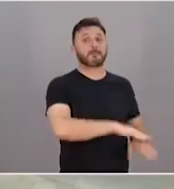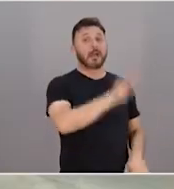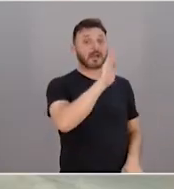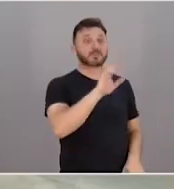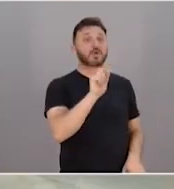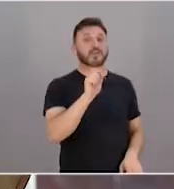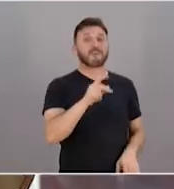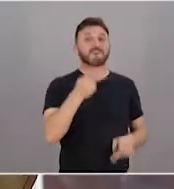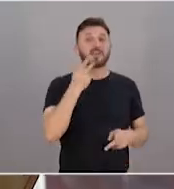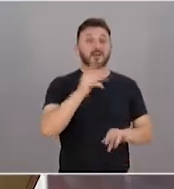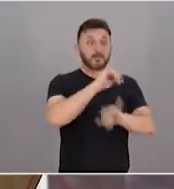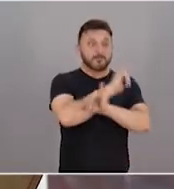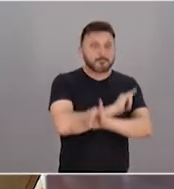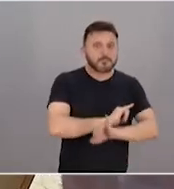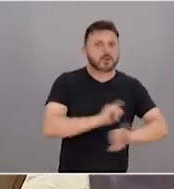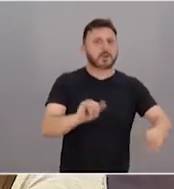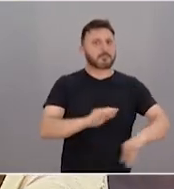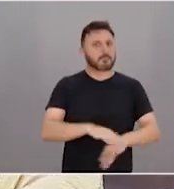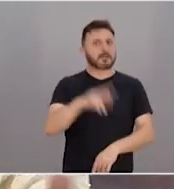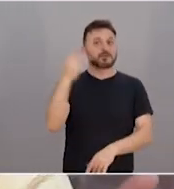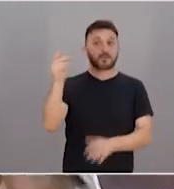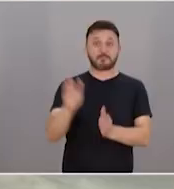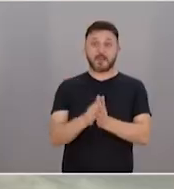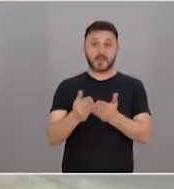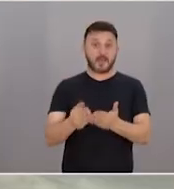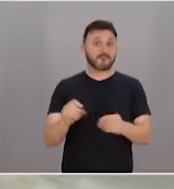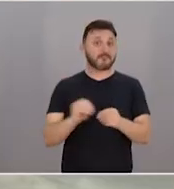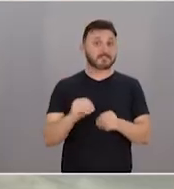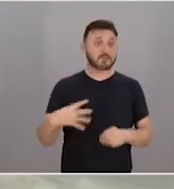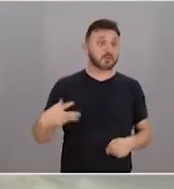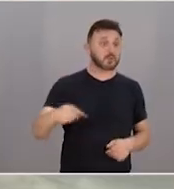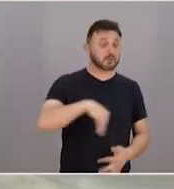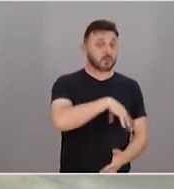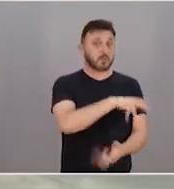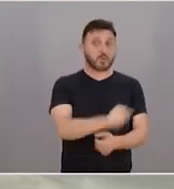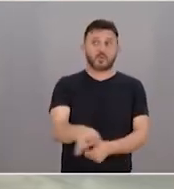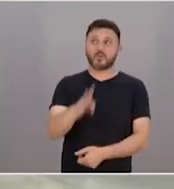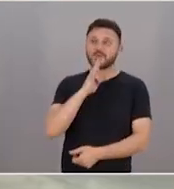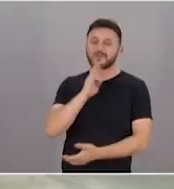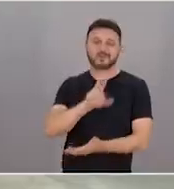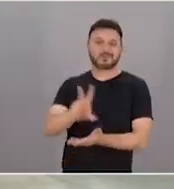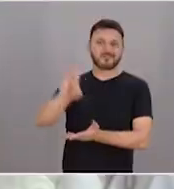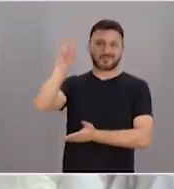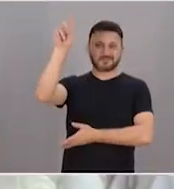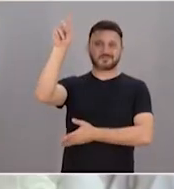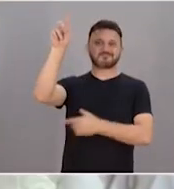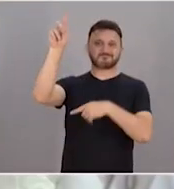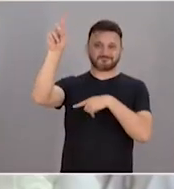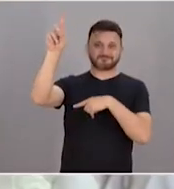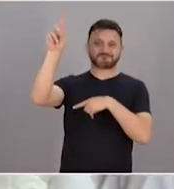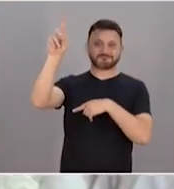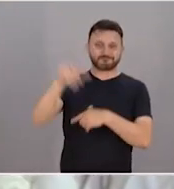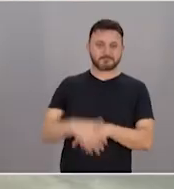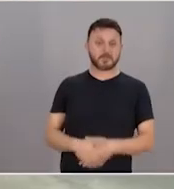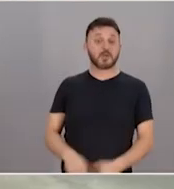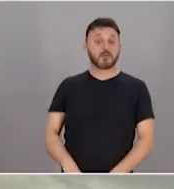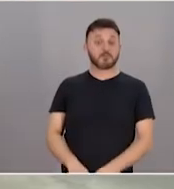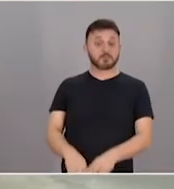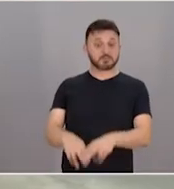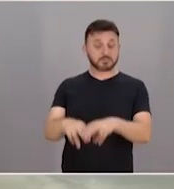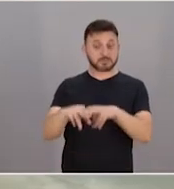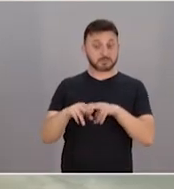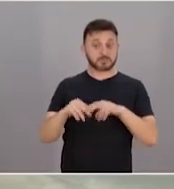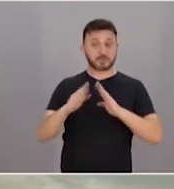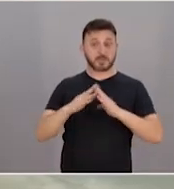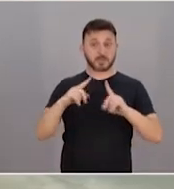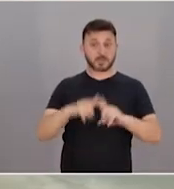Você entende que isso nos faz mudar o mundo a partir do interior? Por isso, a